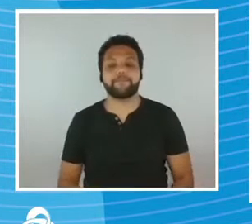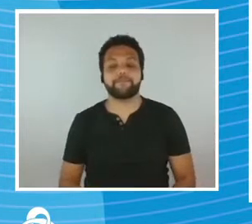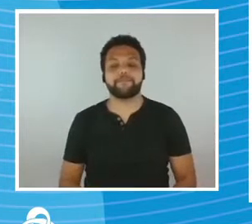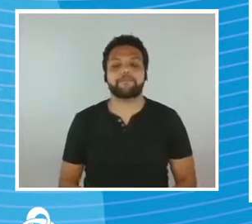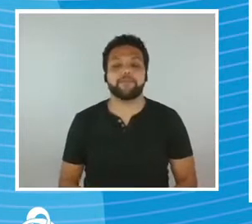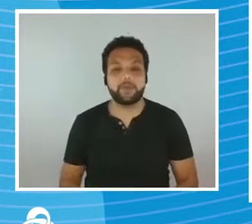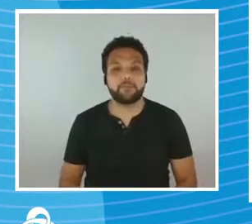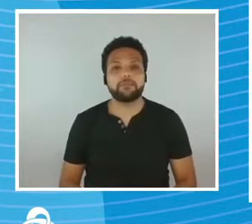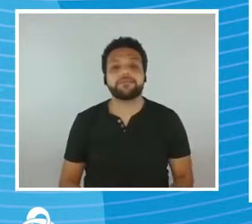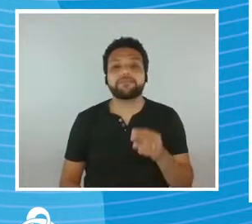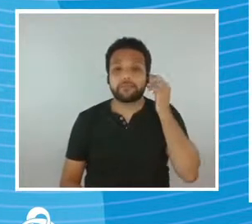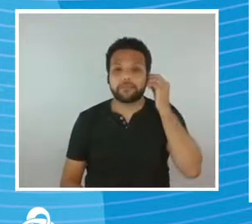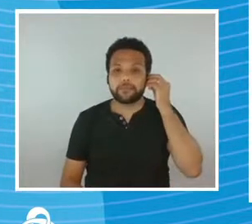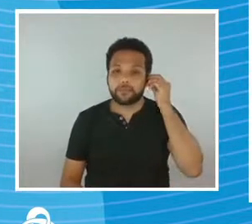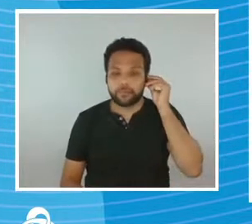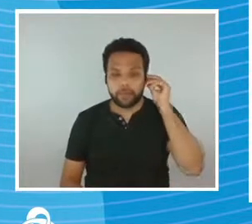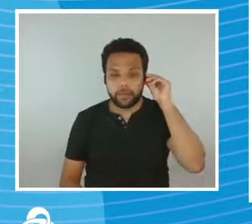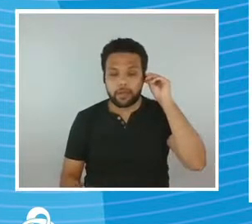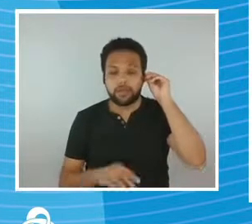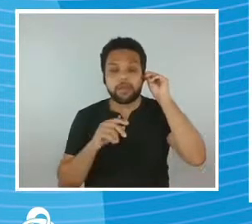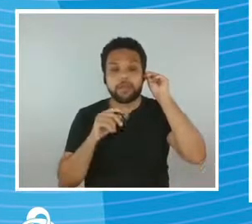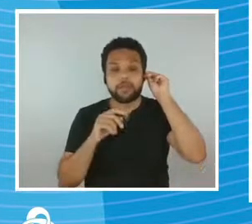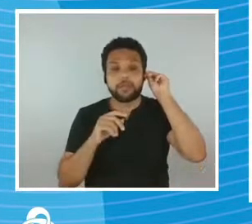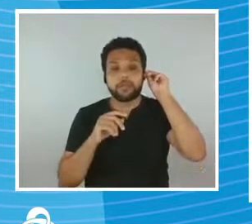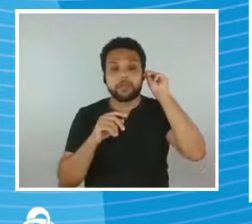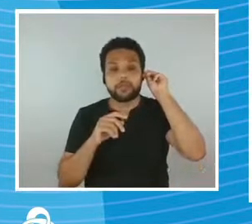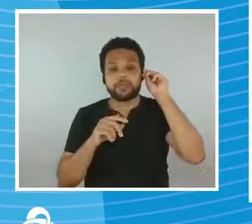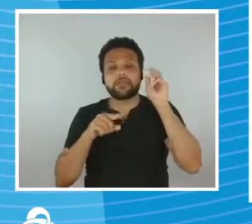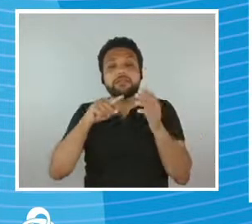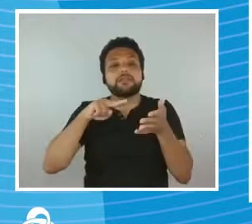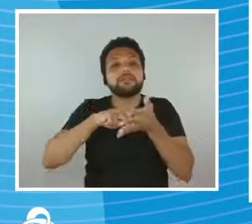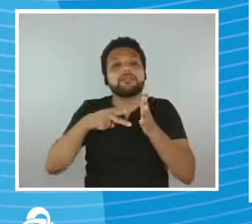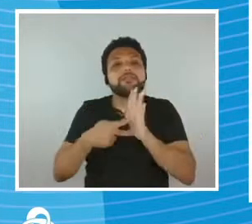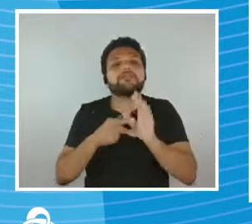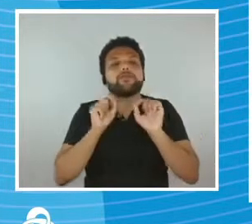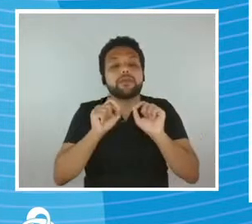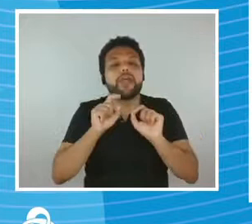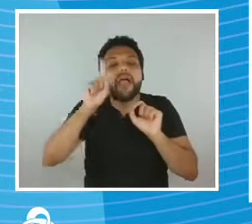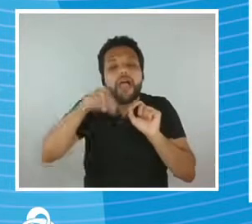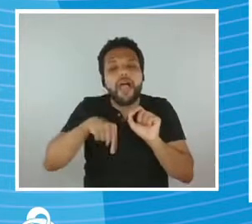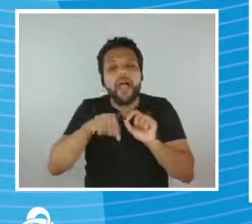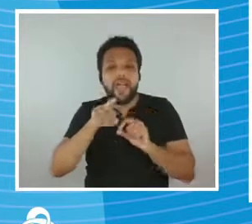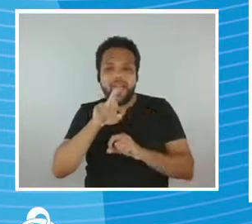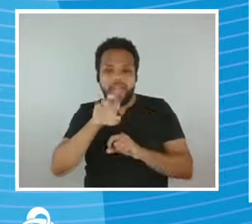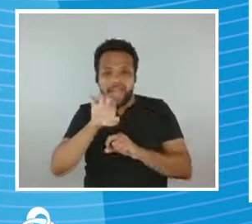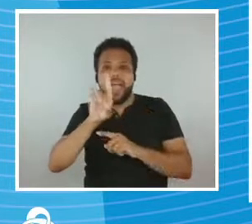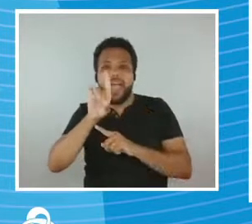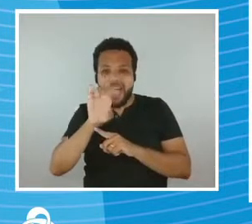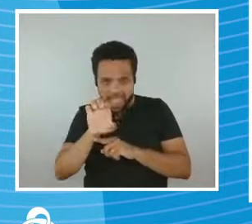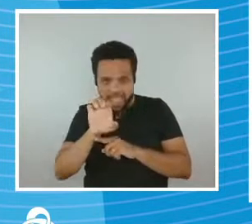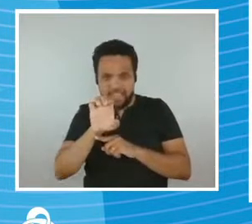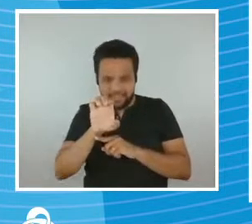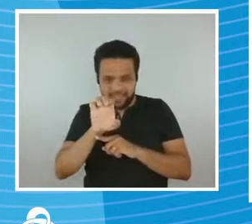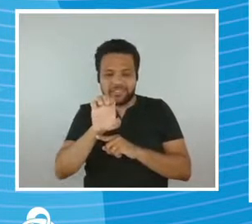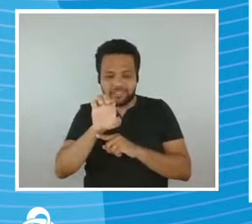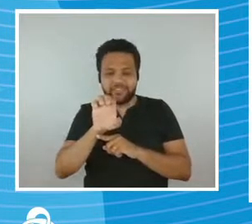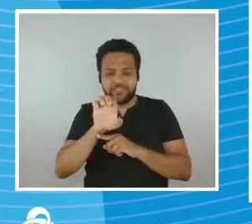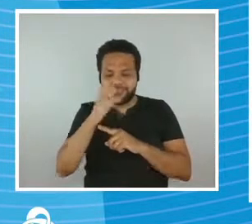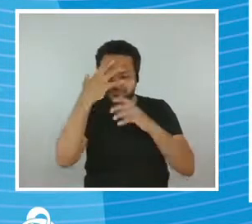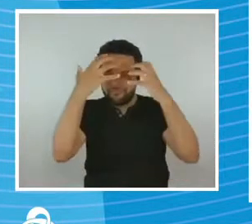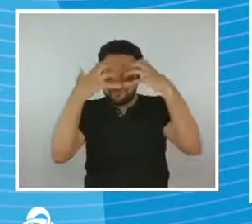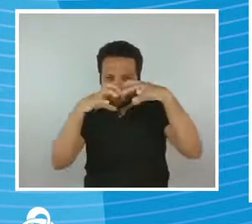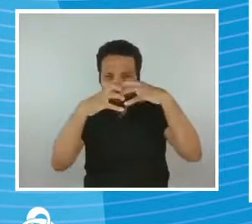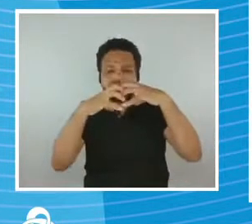essa é uma rede que foi plasmada pela cultura, pelo construto cultural que a gente chama de